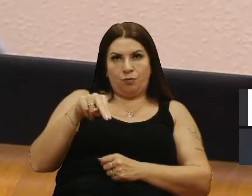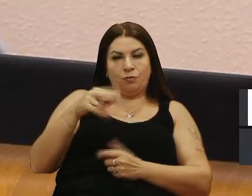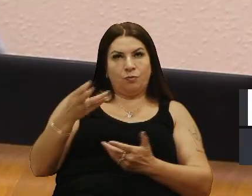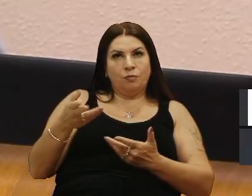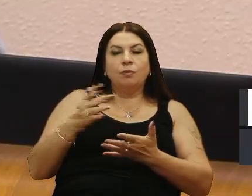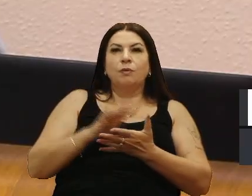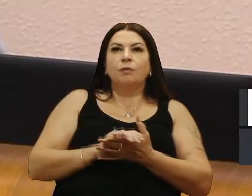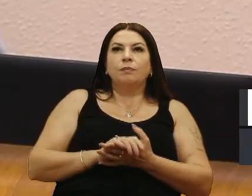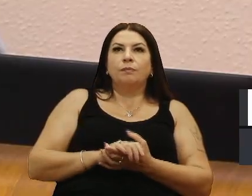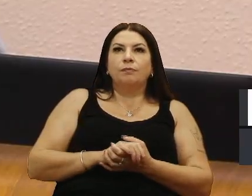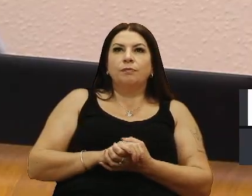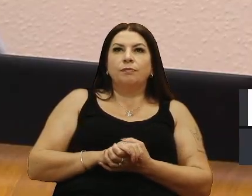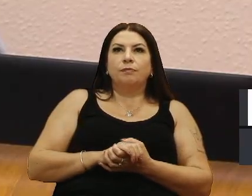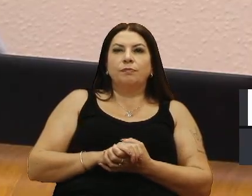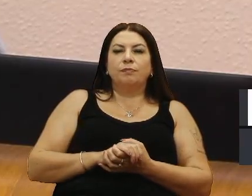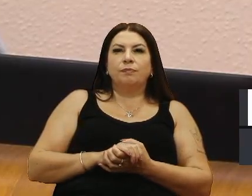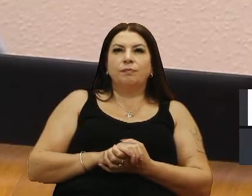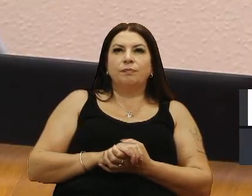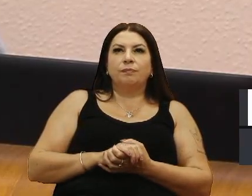pela sua